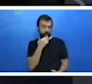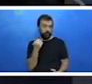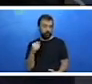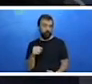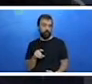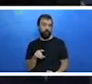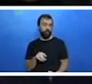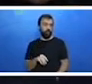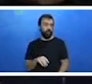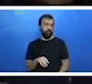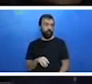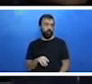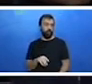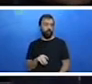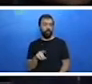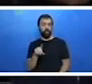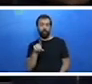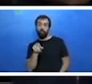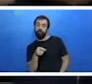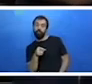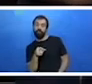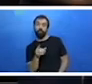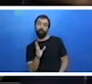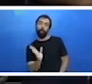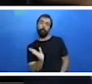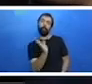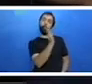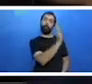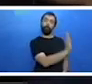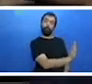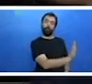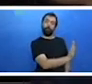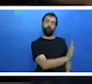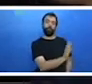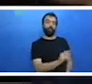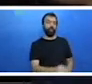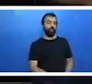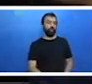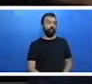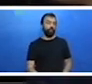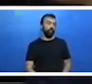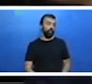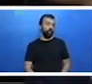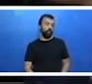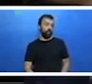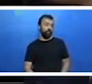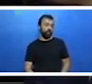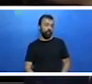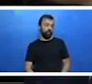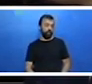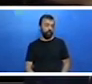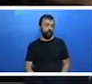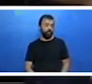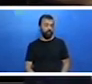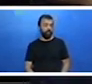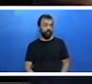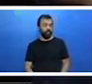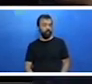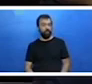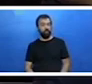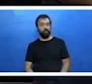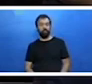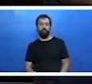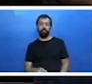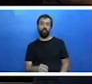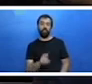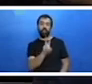por 10, eu volto a casinha para trás. Então, o 2 não estava na unidade, ele